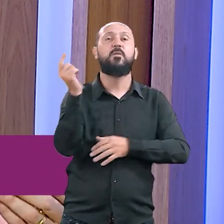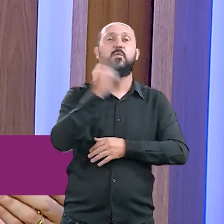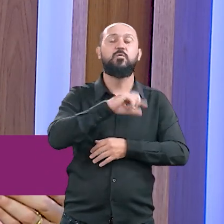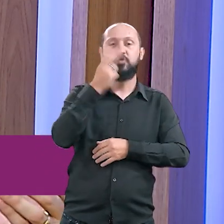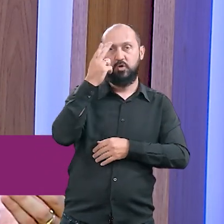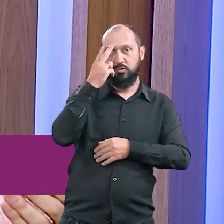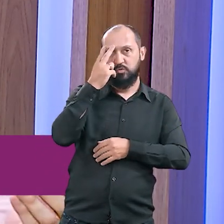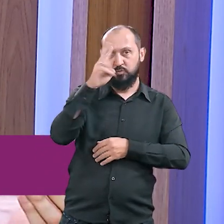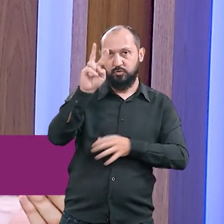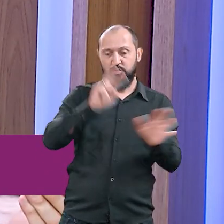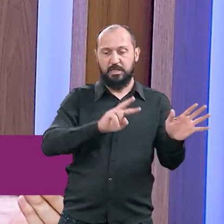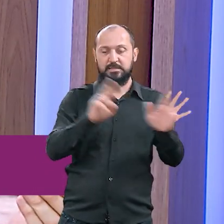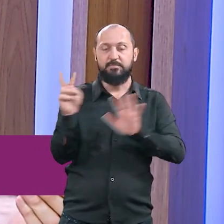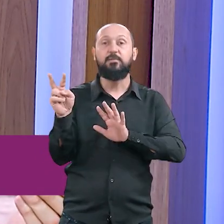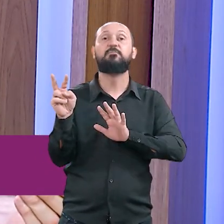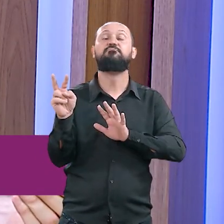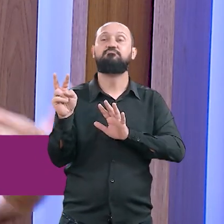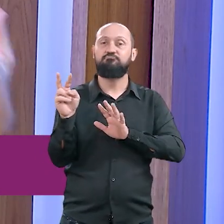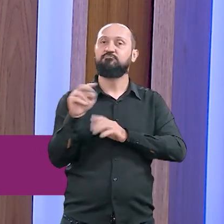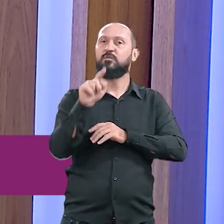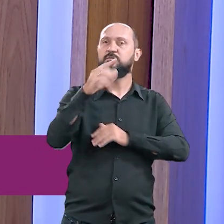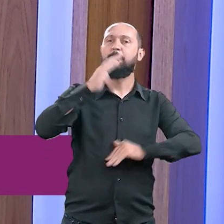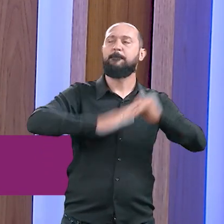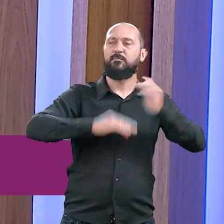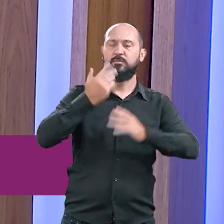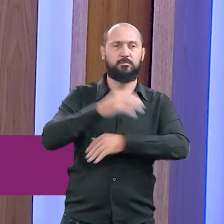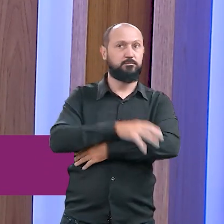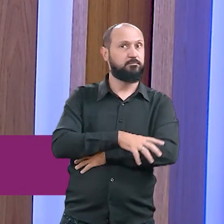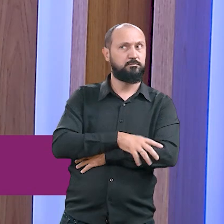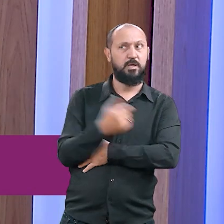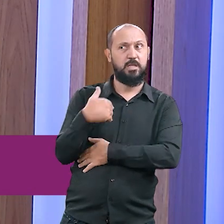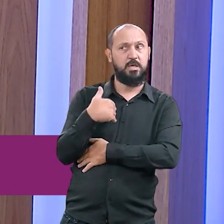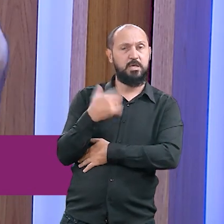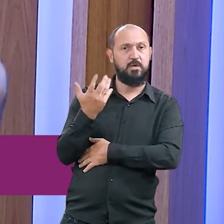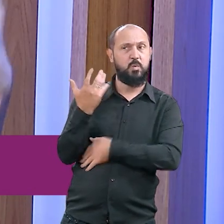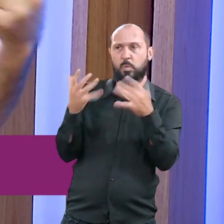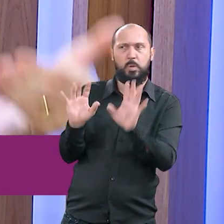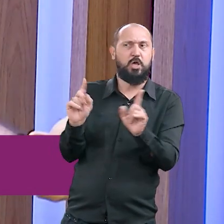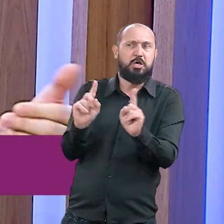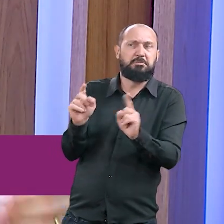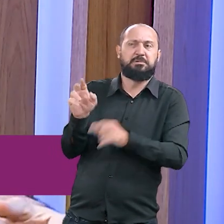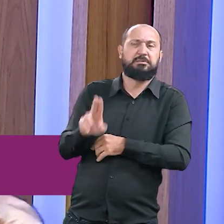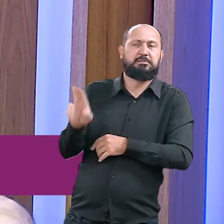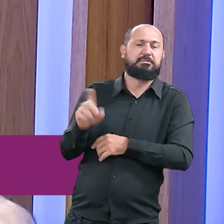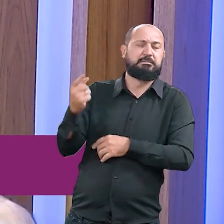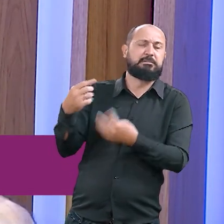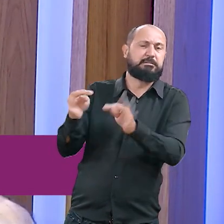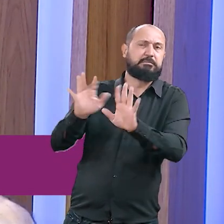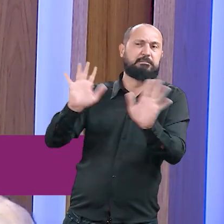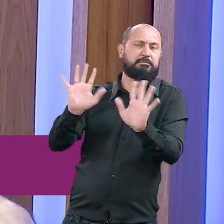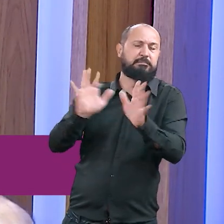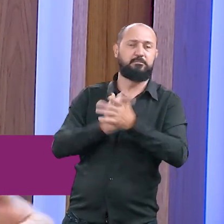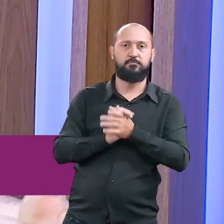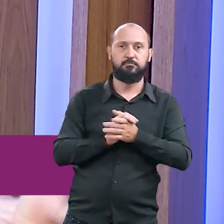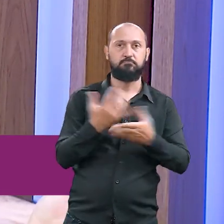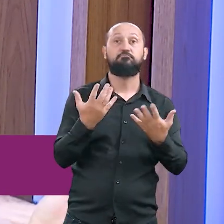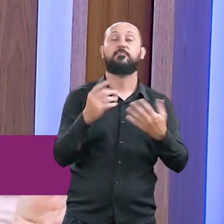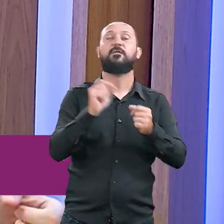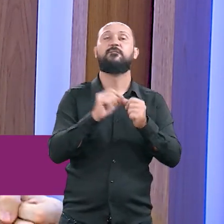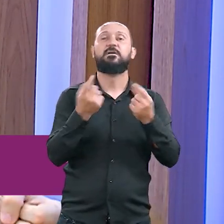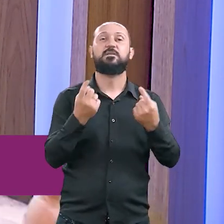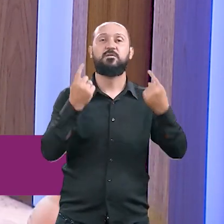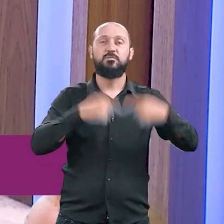semana, 40% são 2 dias a menos da sua semana. Então imagina que eu te conto que tem uma tecnologia